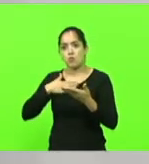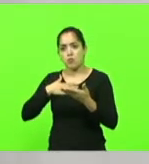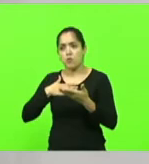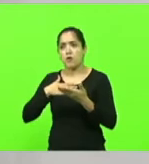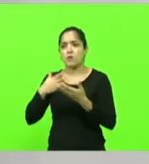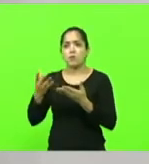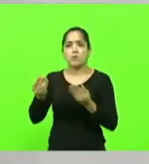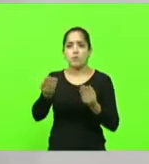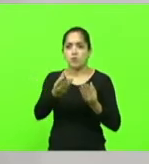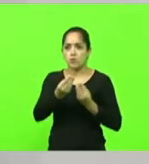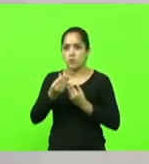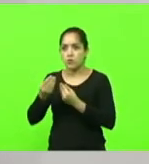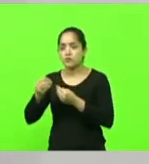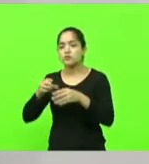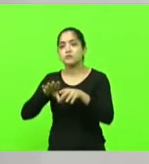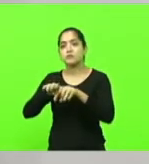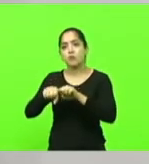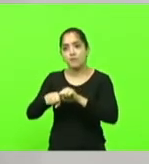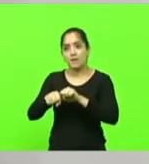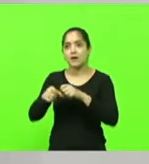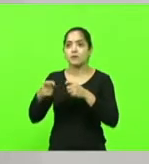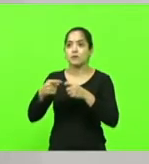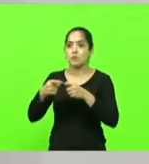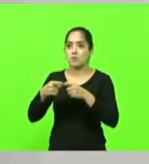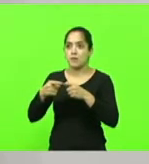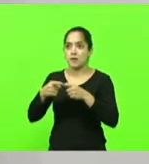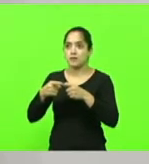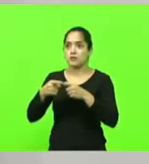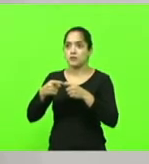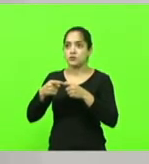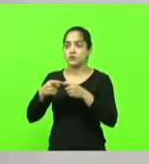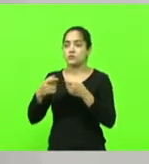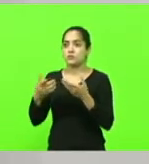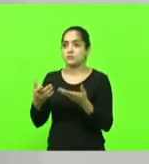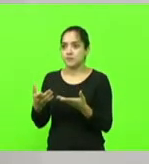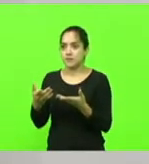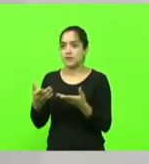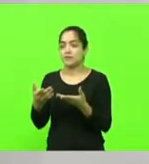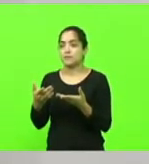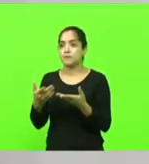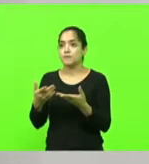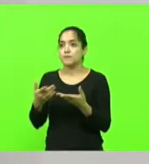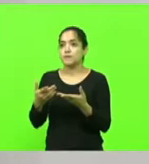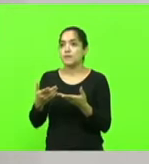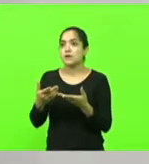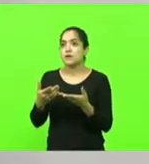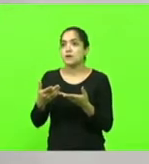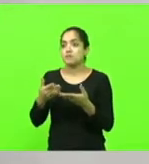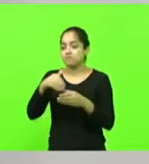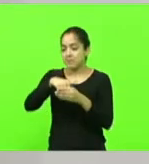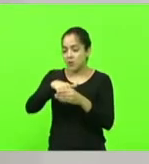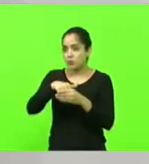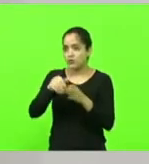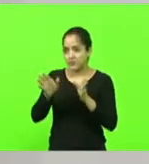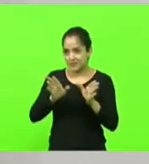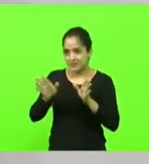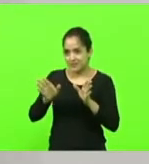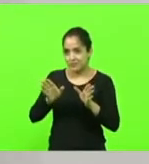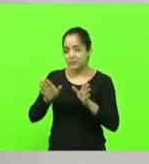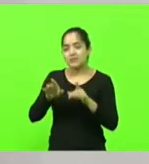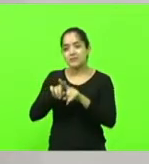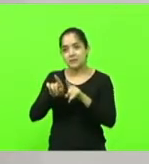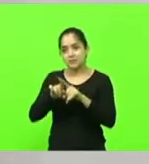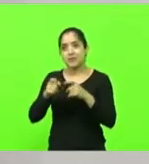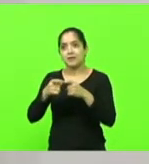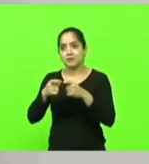tantos aí que tiveram a última legislatura dando a sua contribuição também para